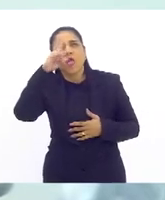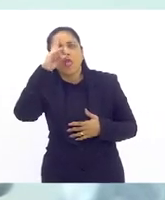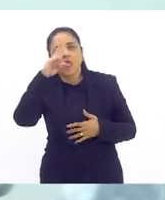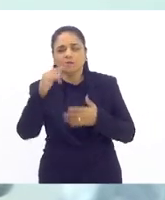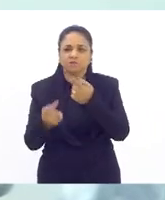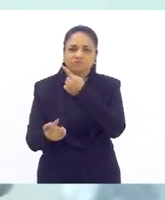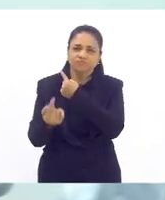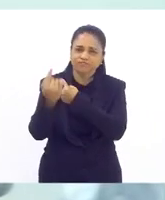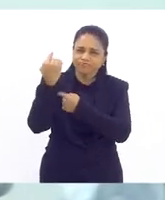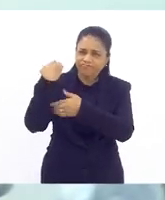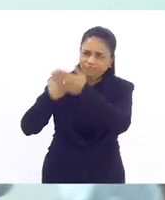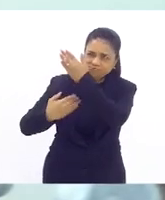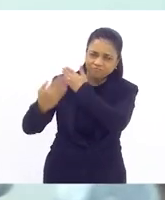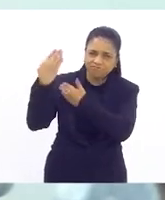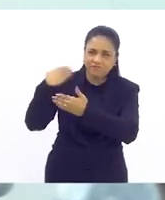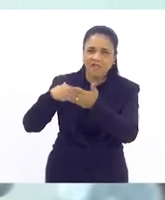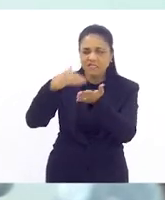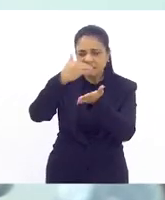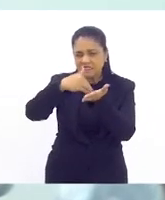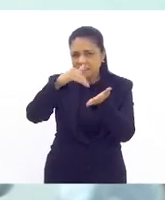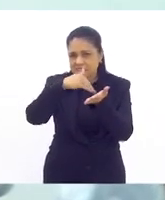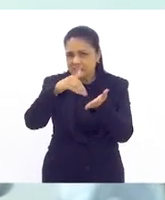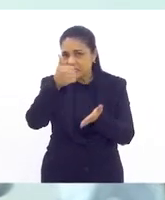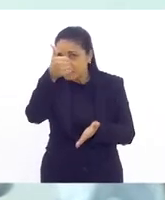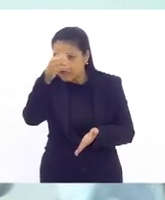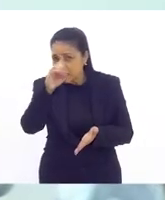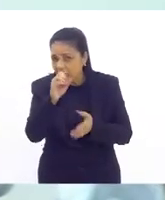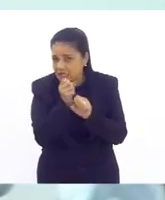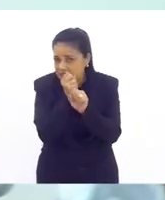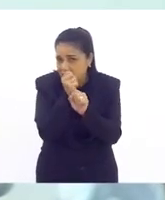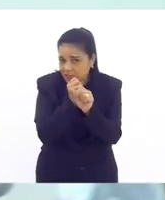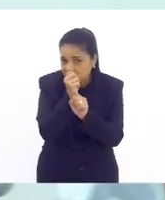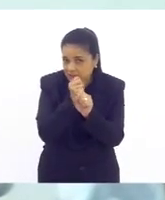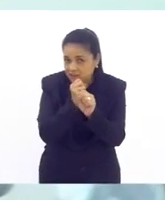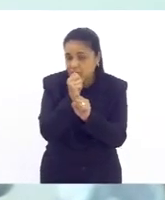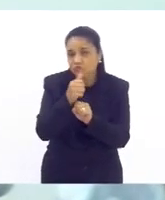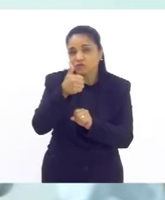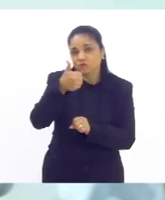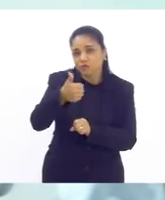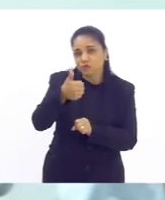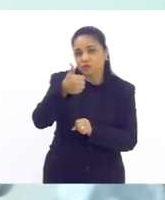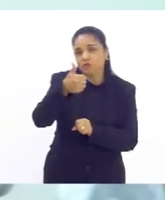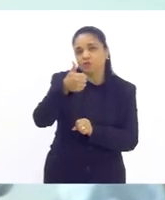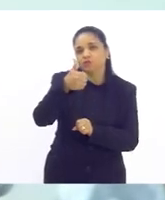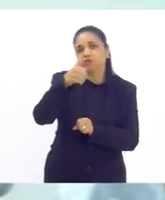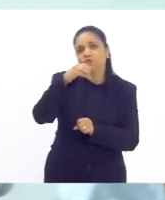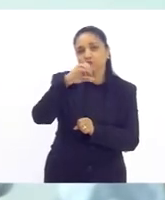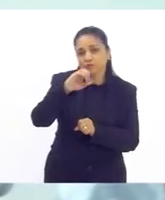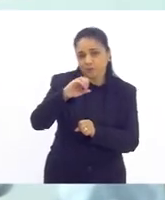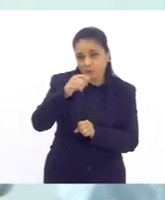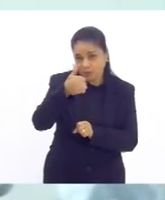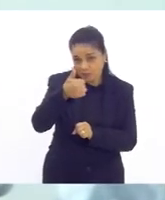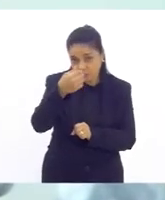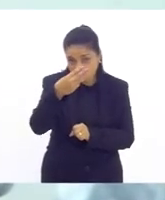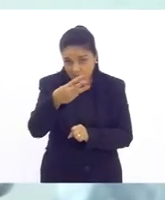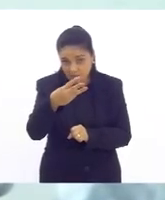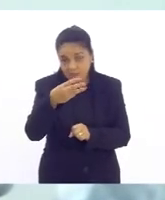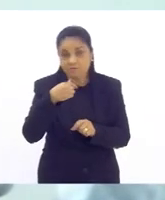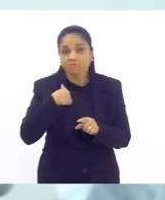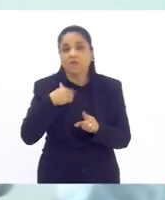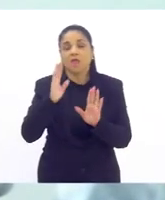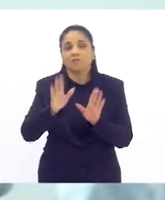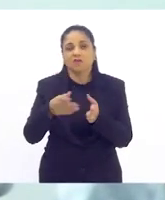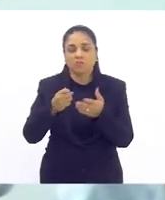atrás ainda tava na secretaria dez anos atrás 2013 tinha sido duplicado alegria